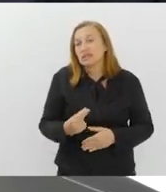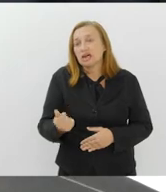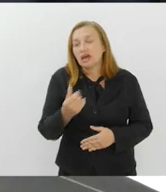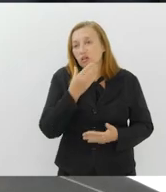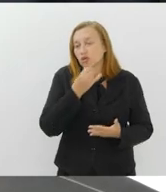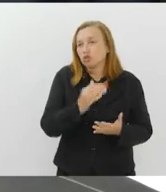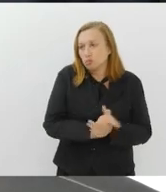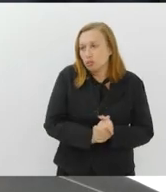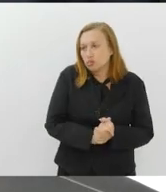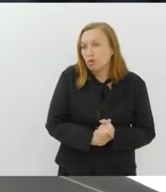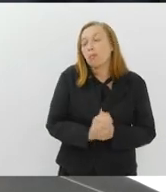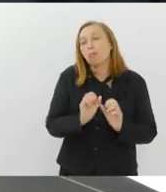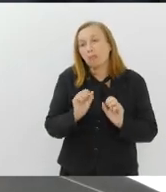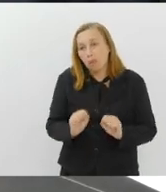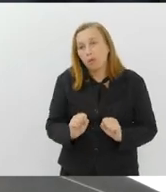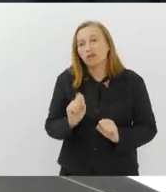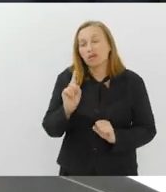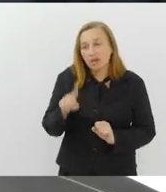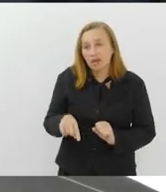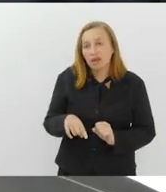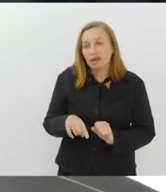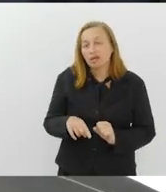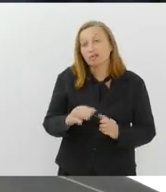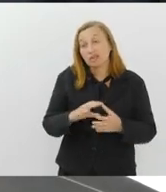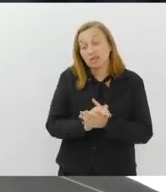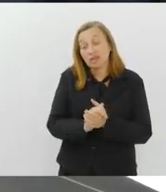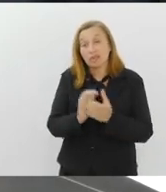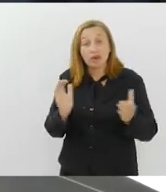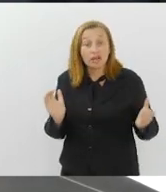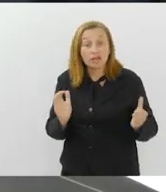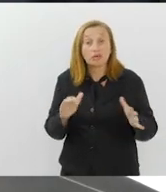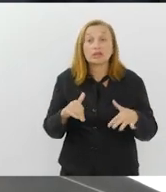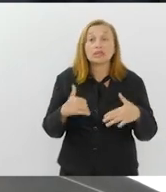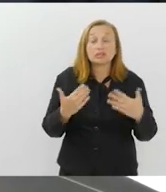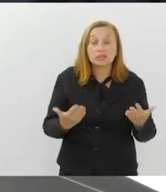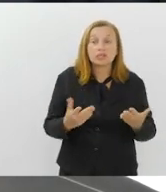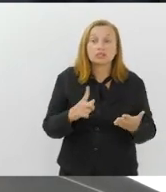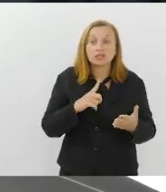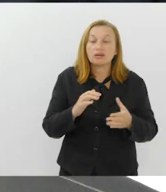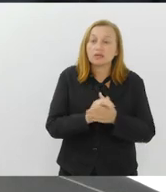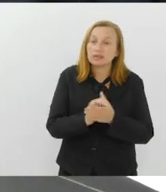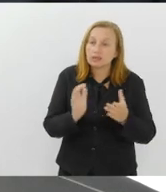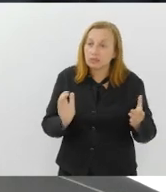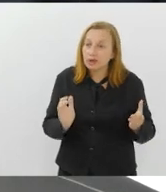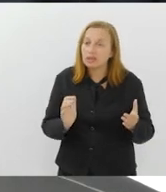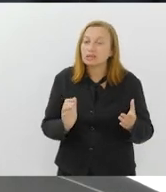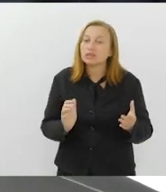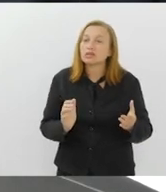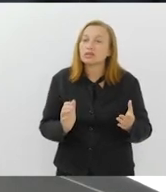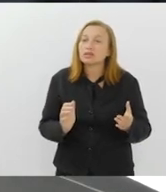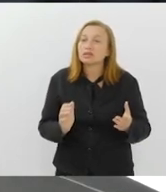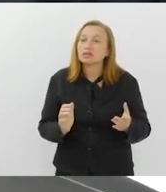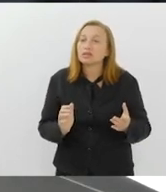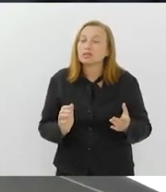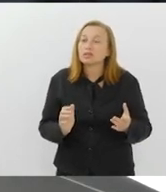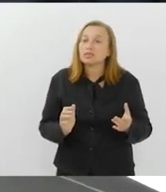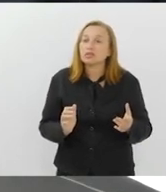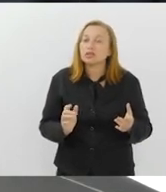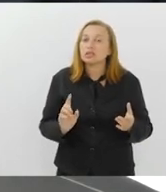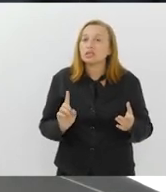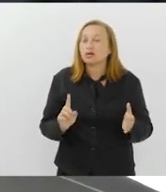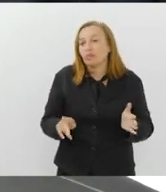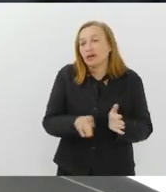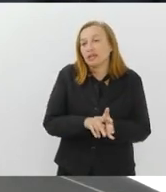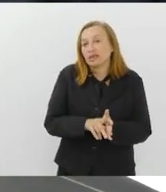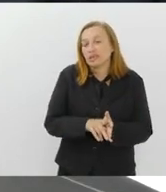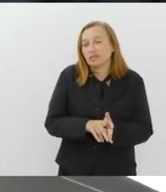isso? É. Desde quando tem a separação. Então, houve a separação, o cônjuge, que não faz parte da relação, ele